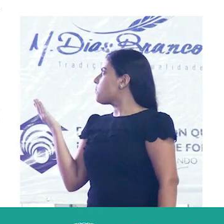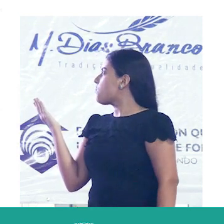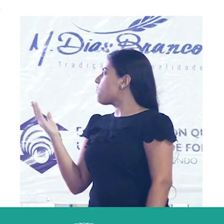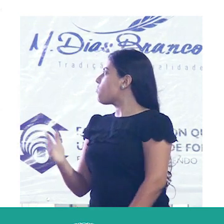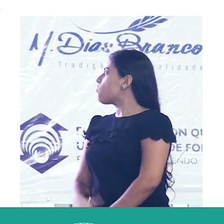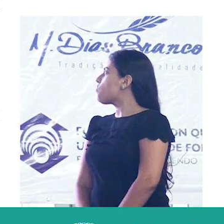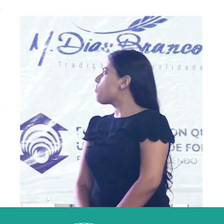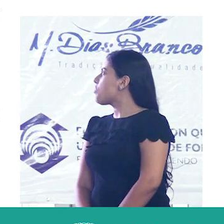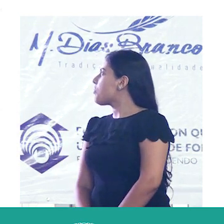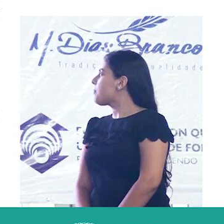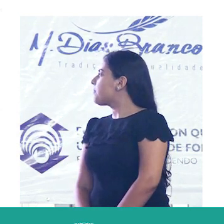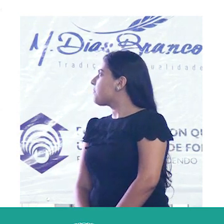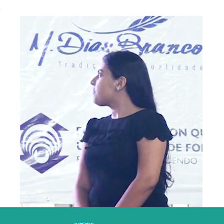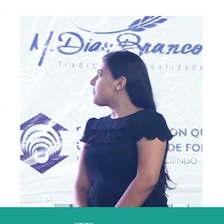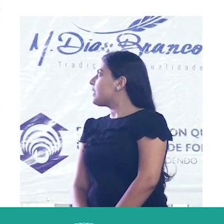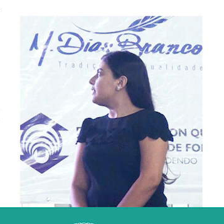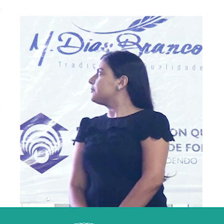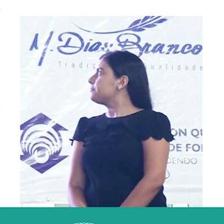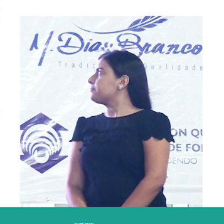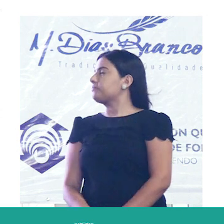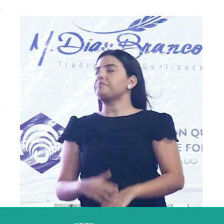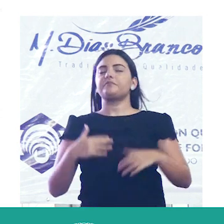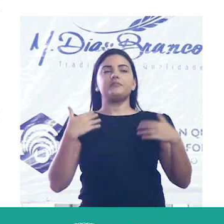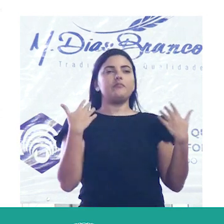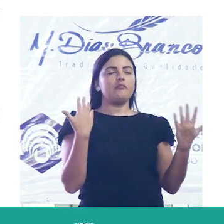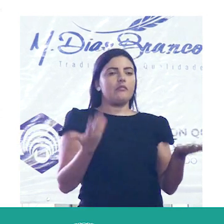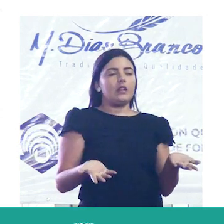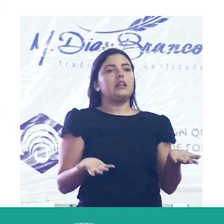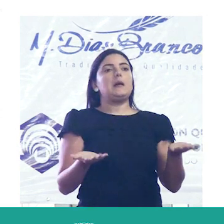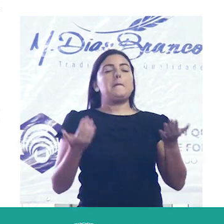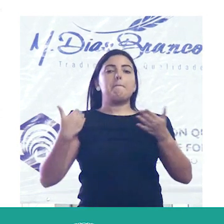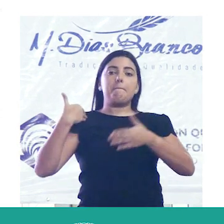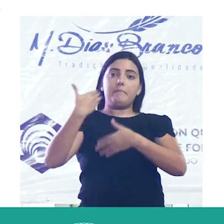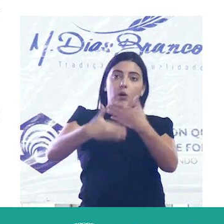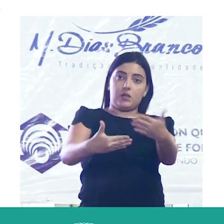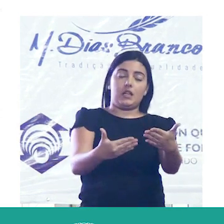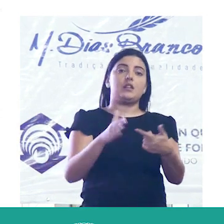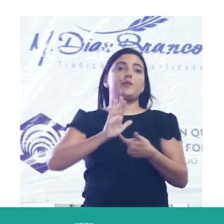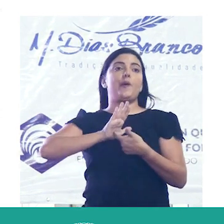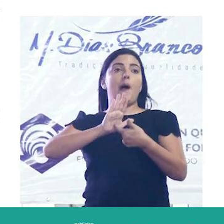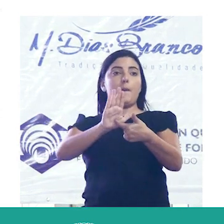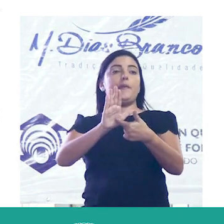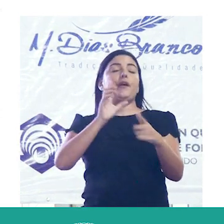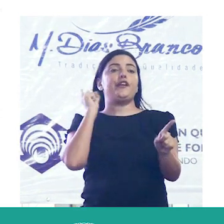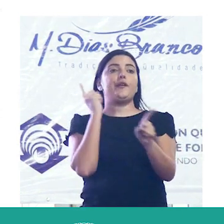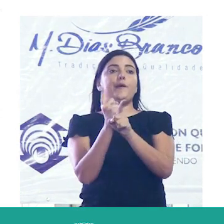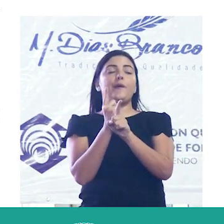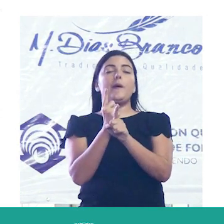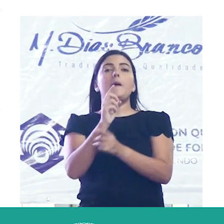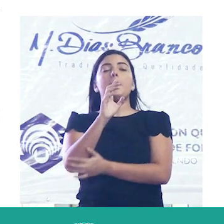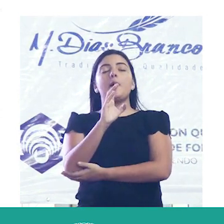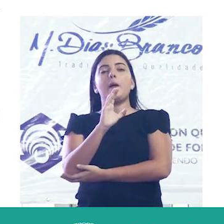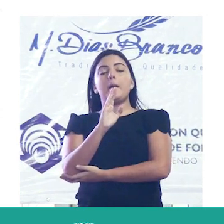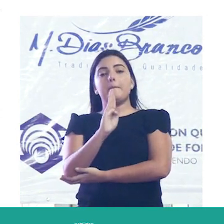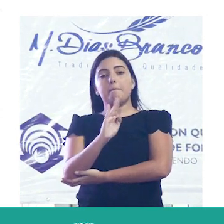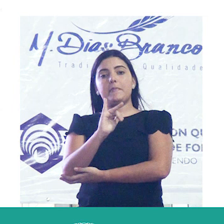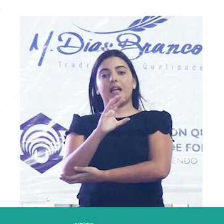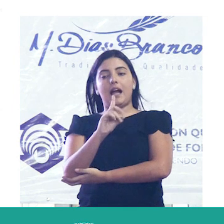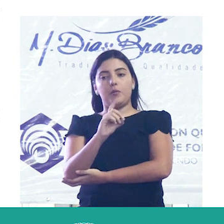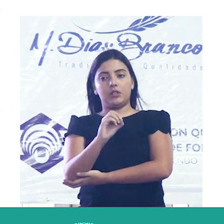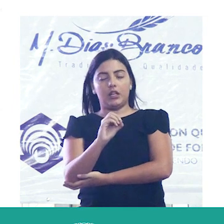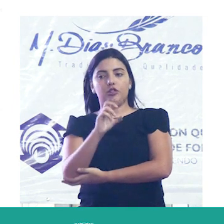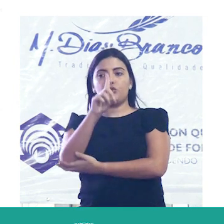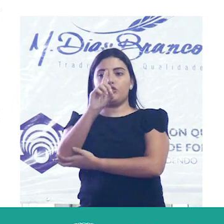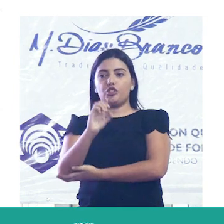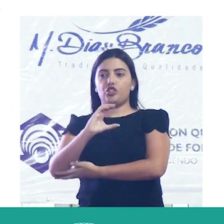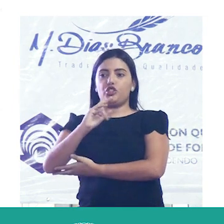Dadas as massas molares, segundo as condições do processo apresentado para a obtenção do carbonato de chumbo 2 por meio